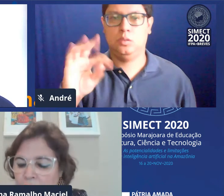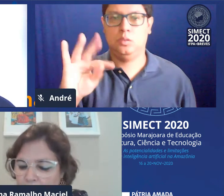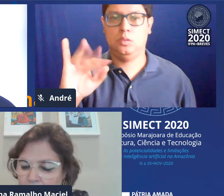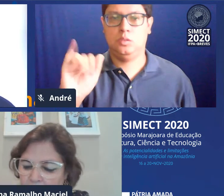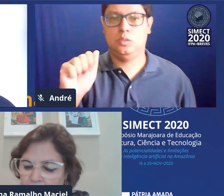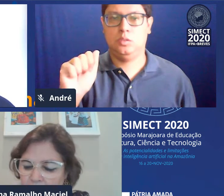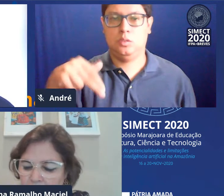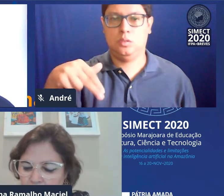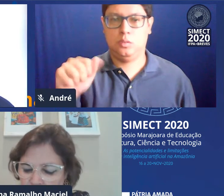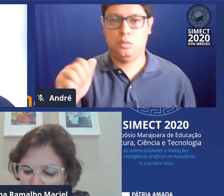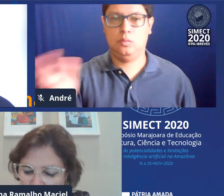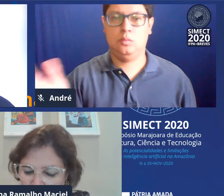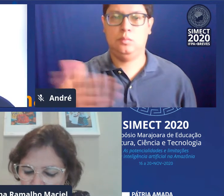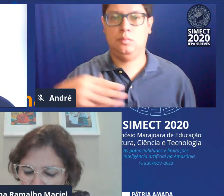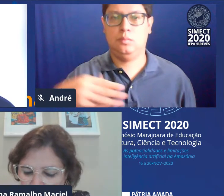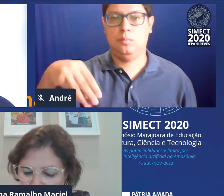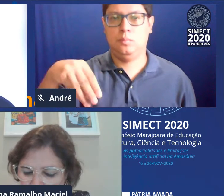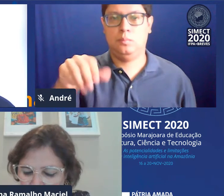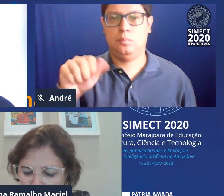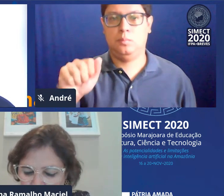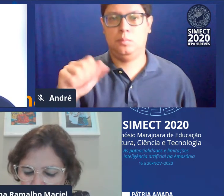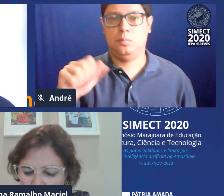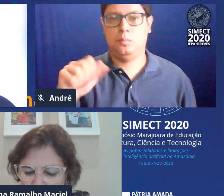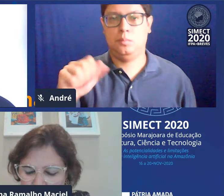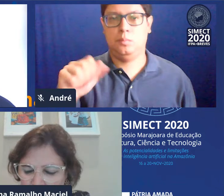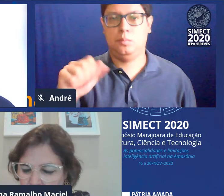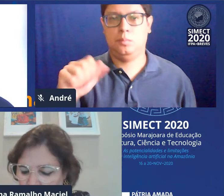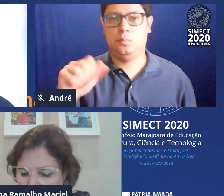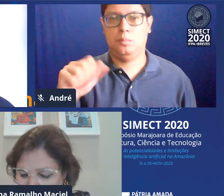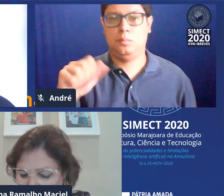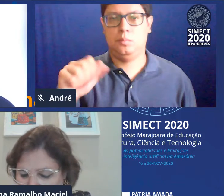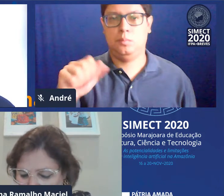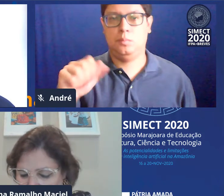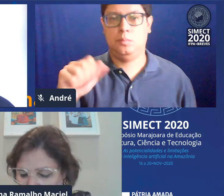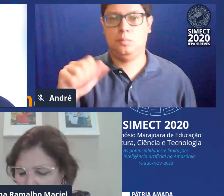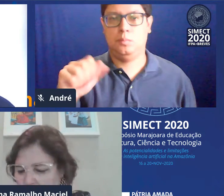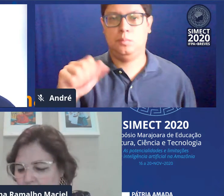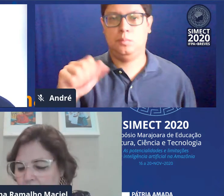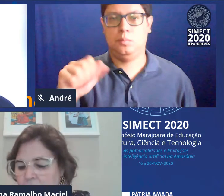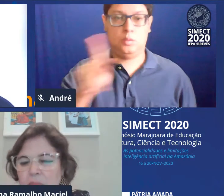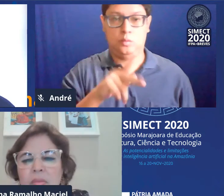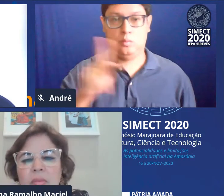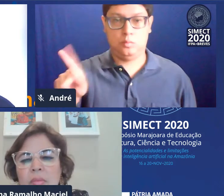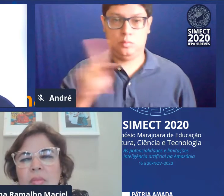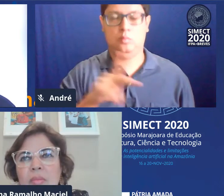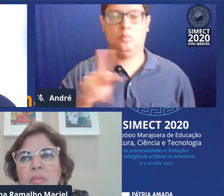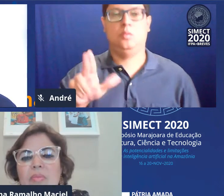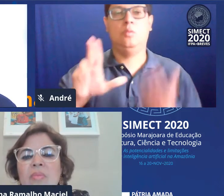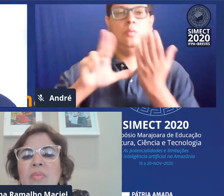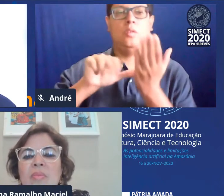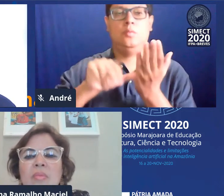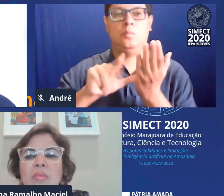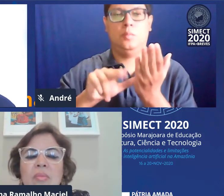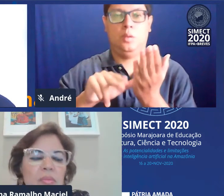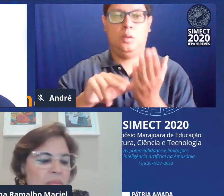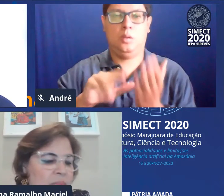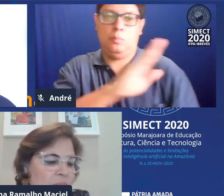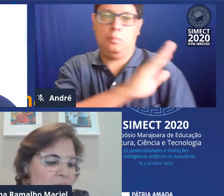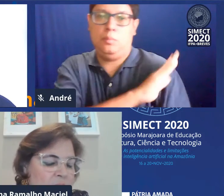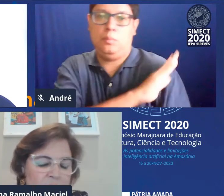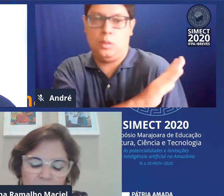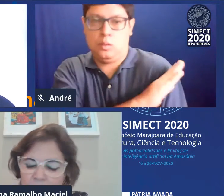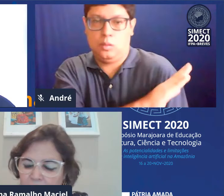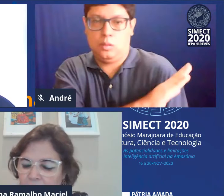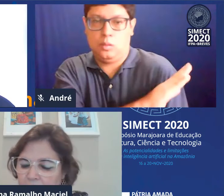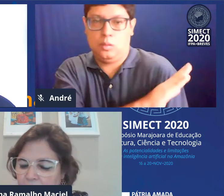professora, por ter aceitado o nosso convite, né, e poder compartilhar um pouco,